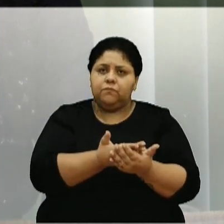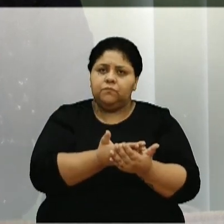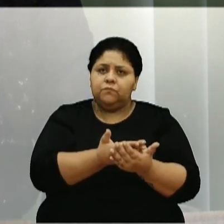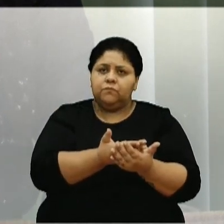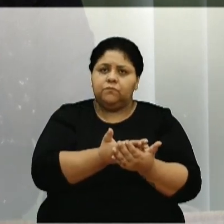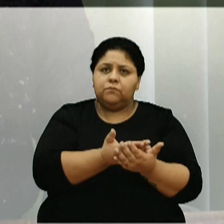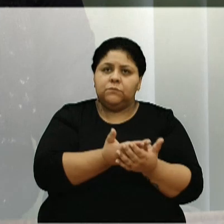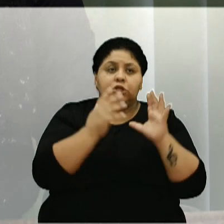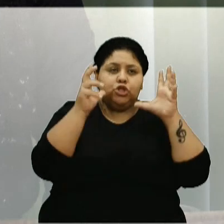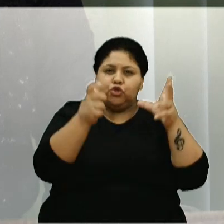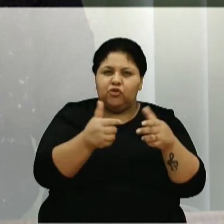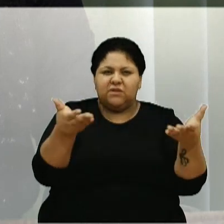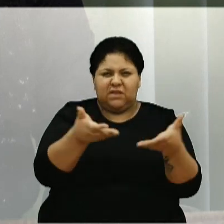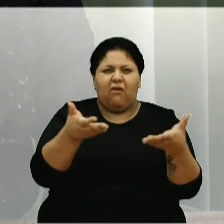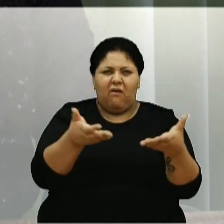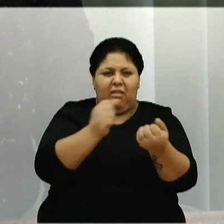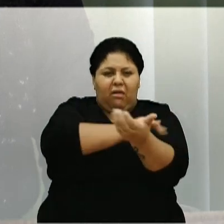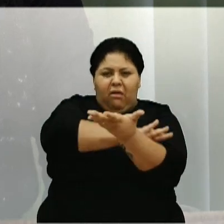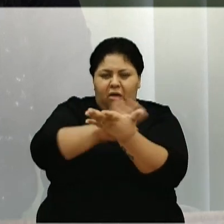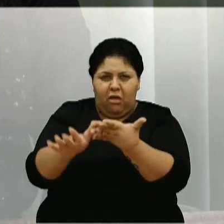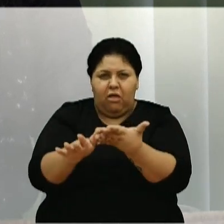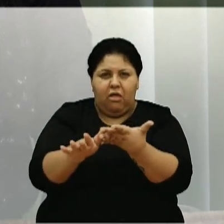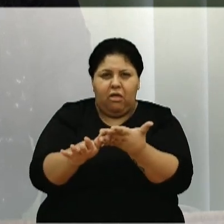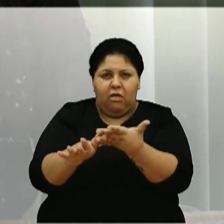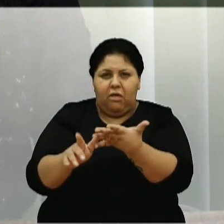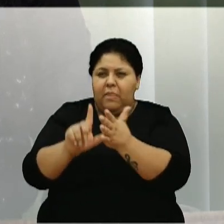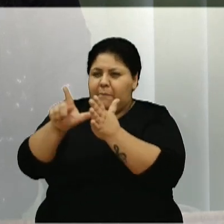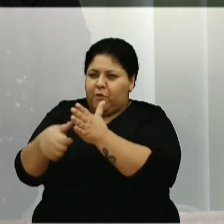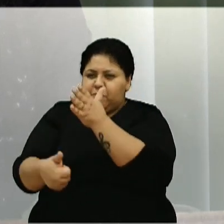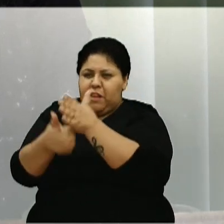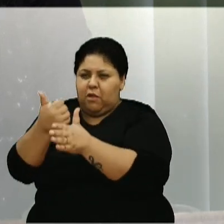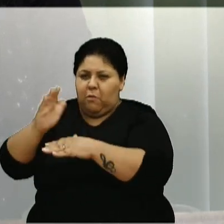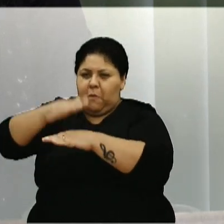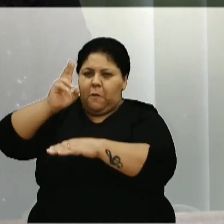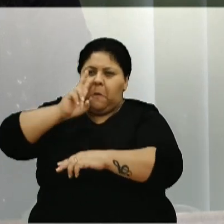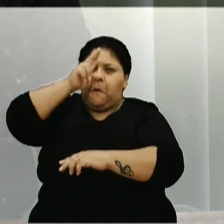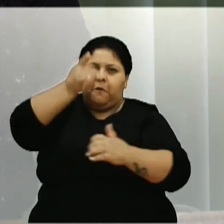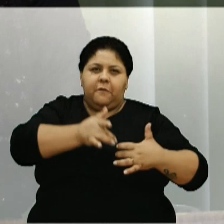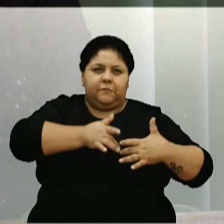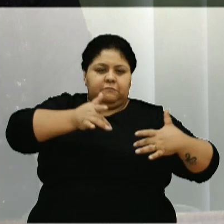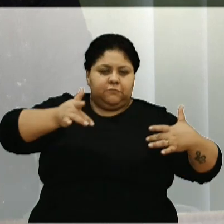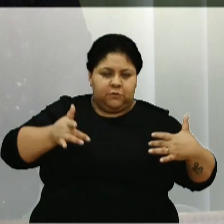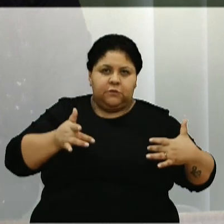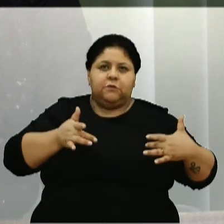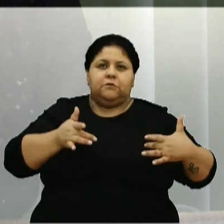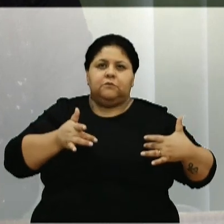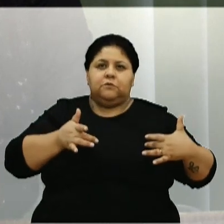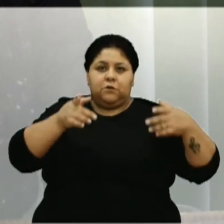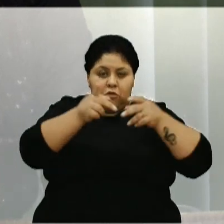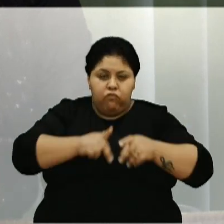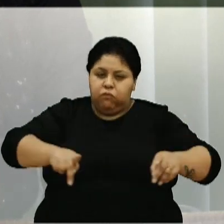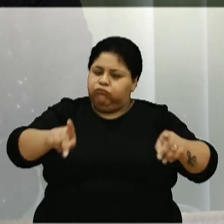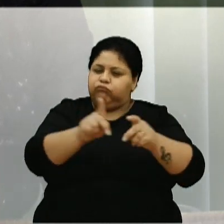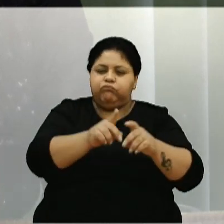de todo esse cenário nós vamos sair muito mais forte ainda, pela solidariedade, pela demonstração desse povo que